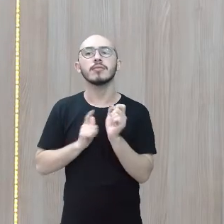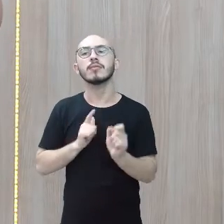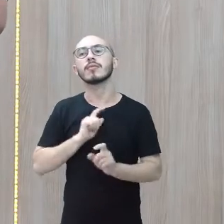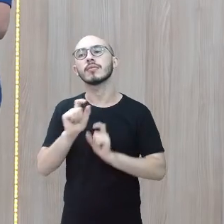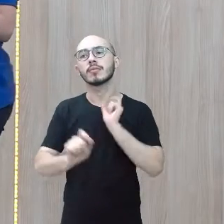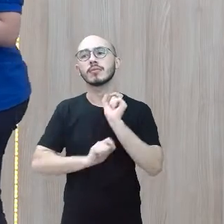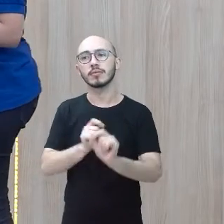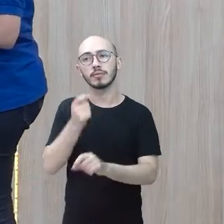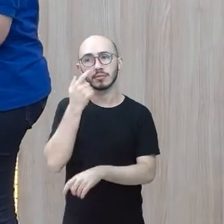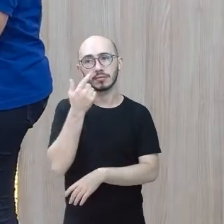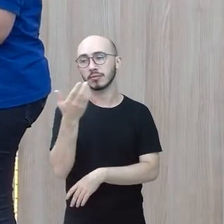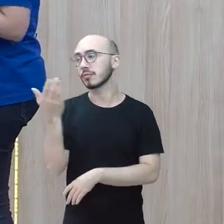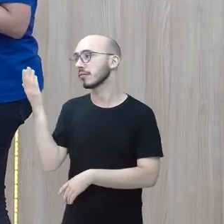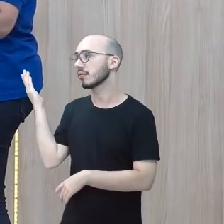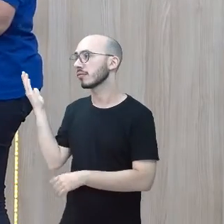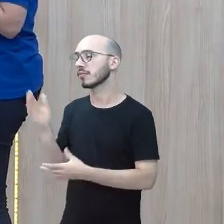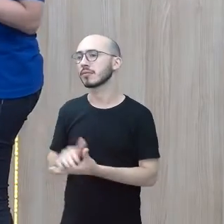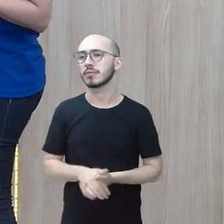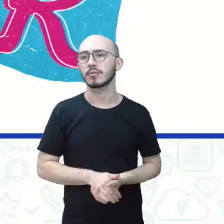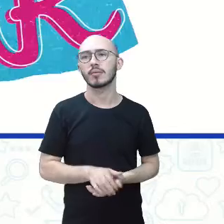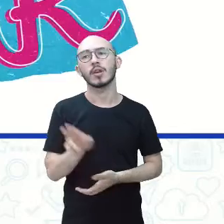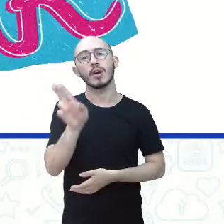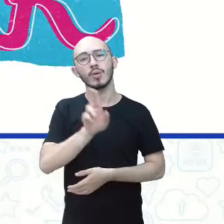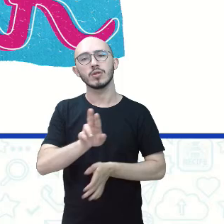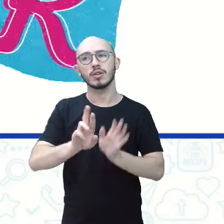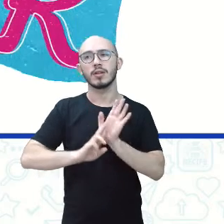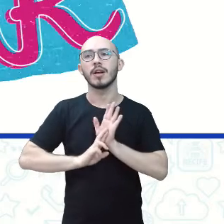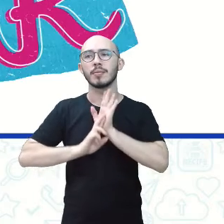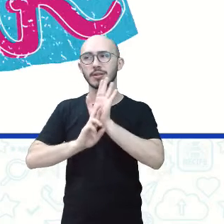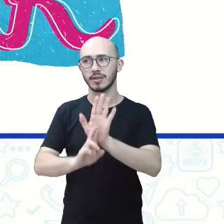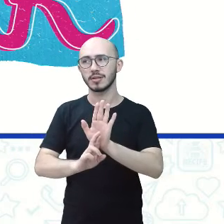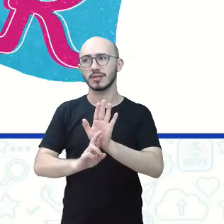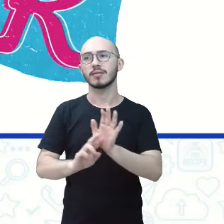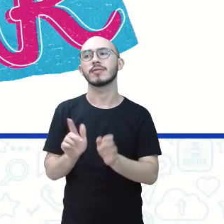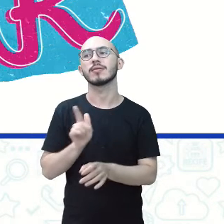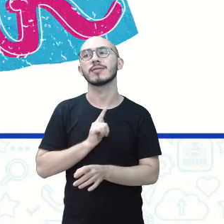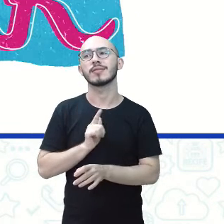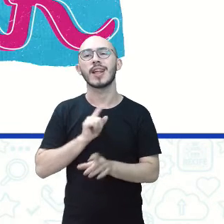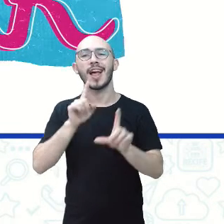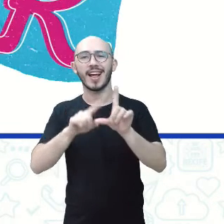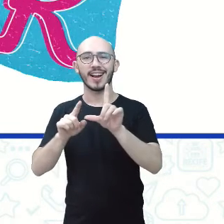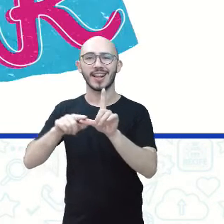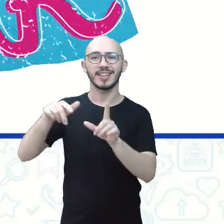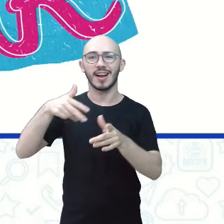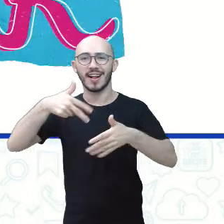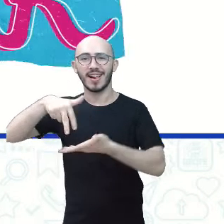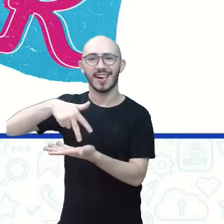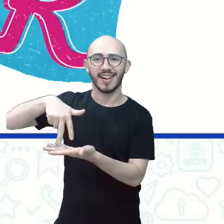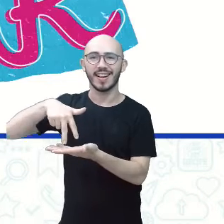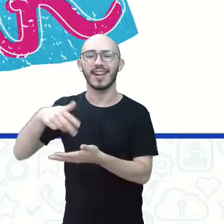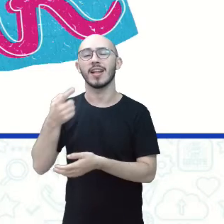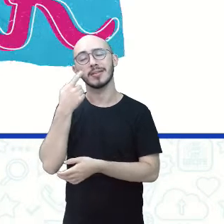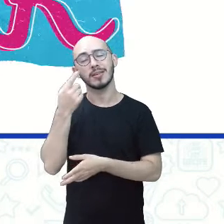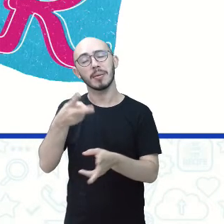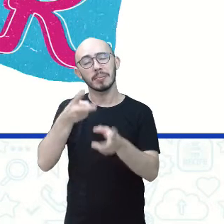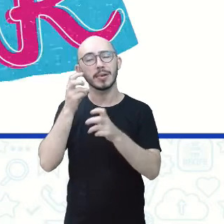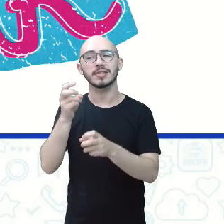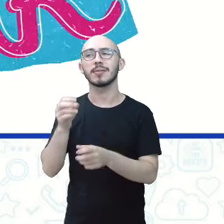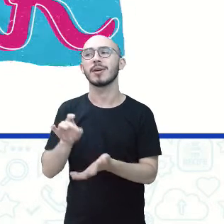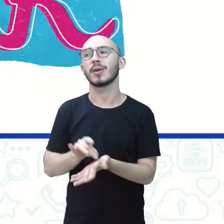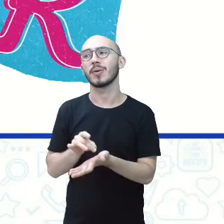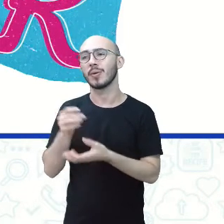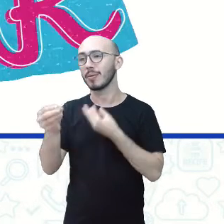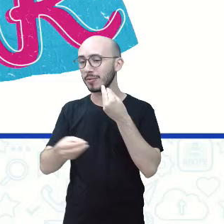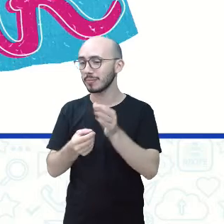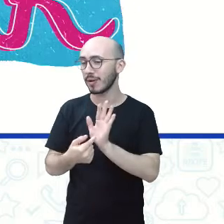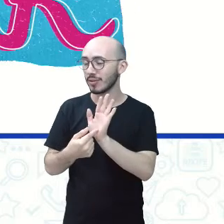ó, basicamente, a gente está utilizando essa representação aí. Tiago colocou as letrinhas dançando para a gente poder observar essa